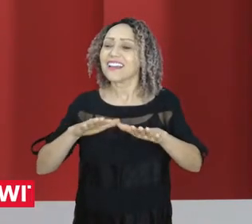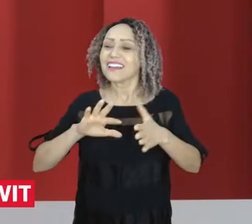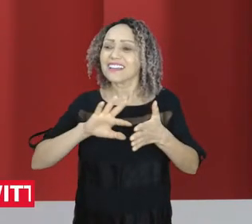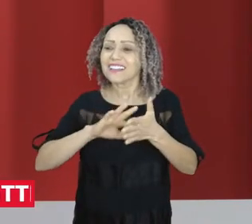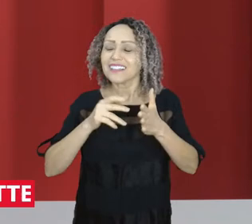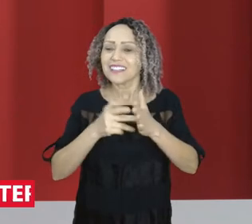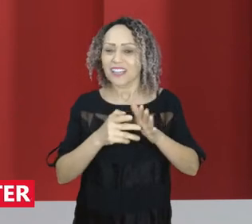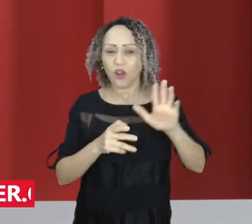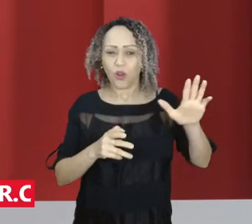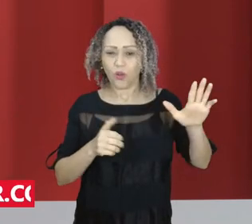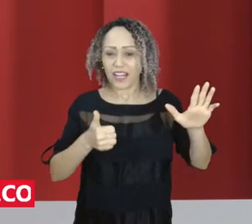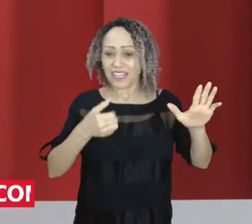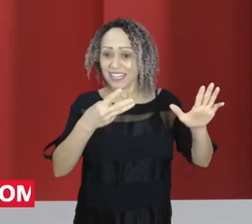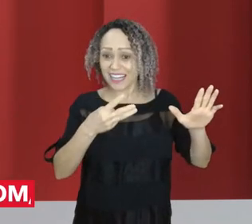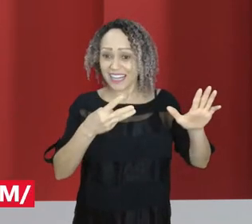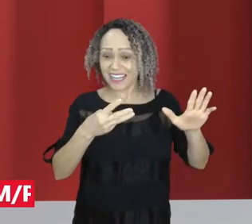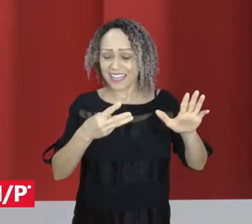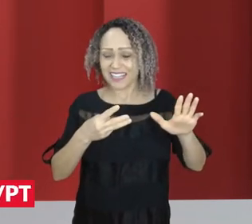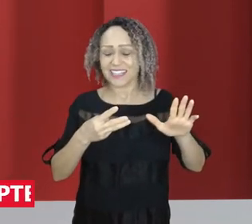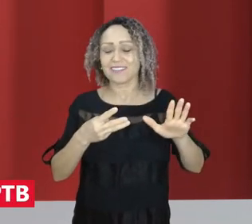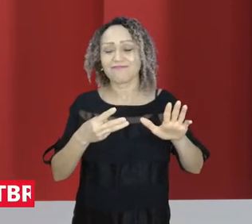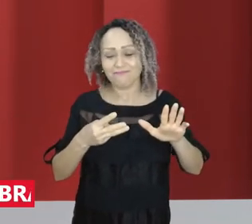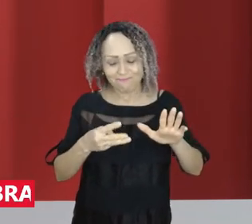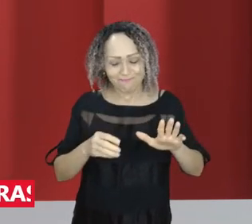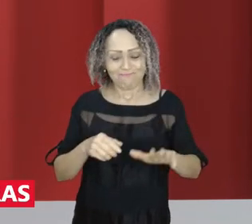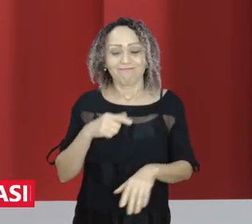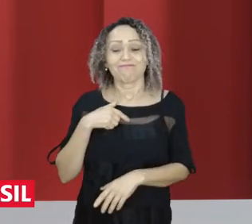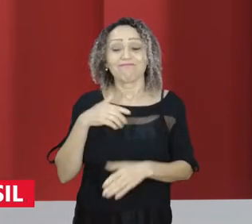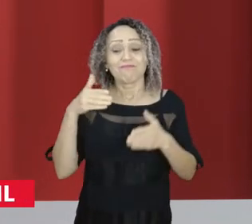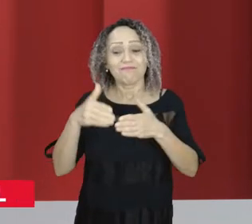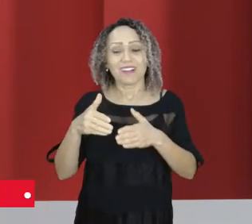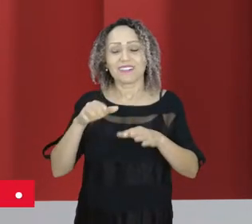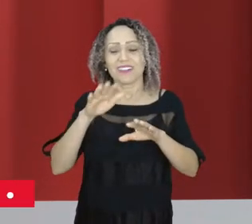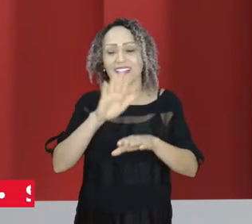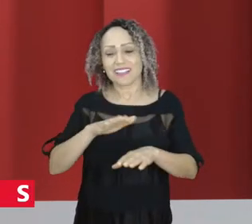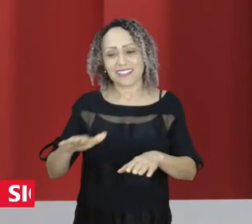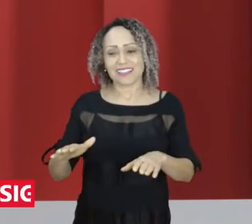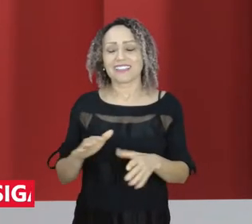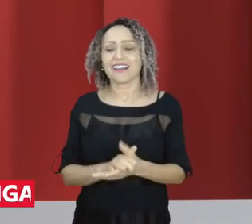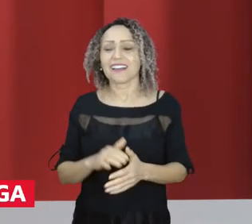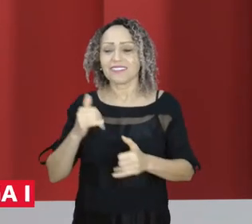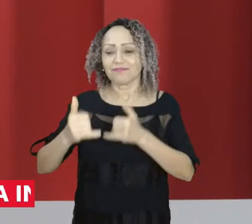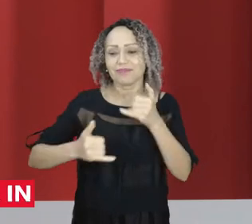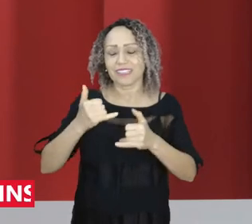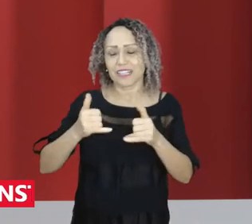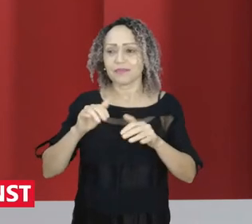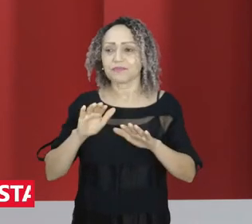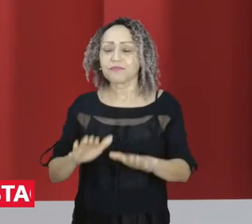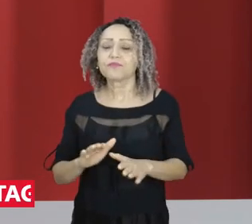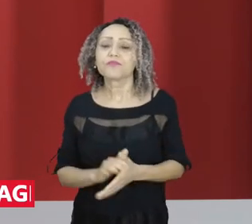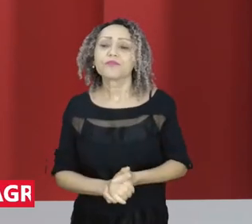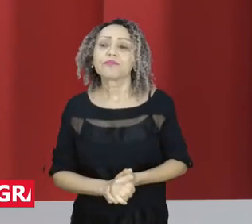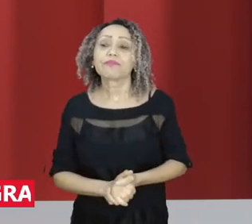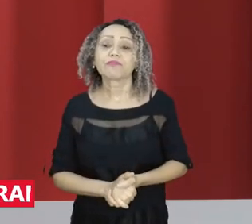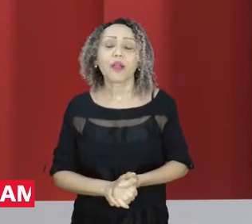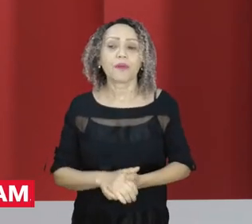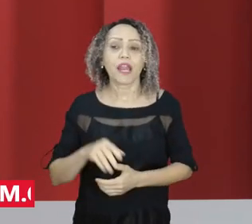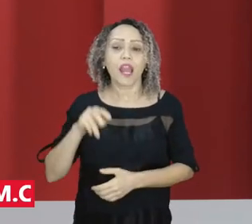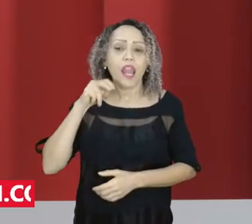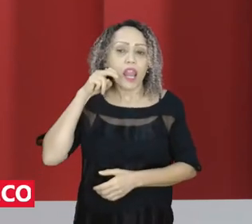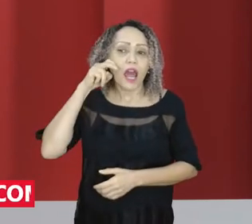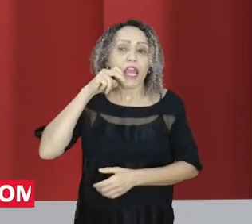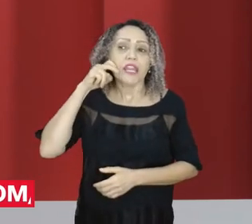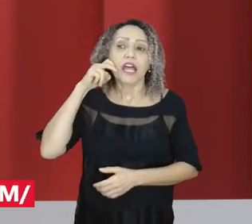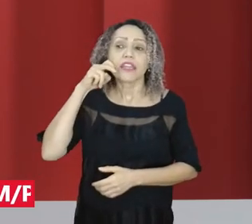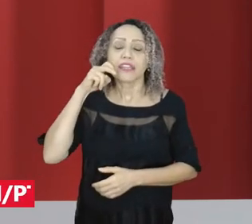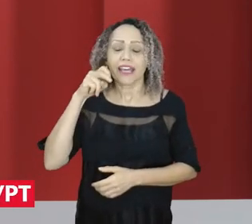Lula presidente. Já em Natal, no Rio Grande do Norte, nossa recém-eleita governadora, recém-reeleita, né,